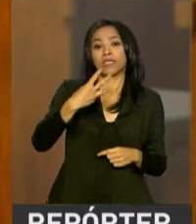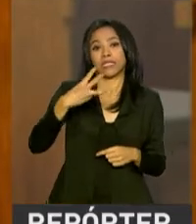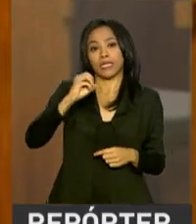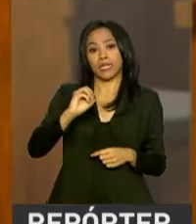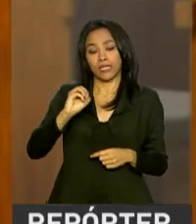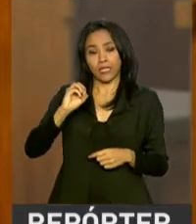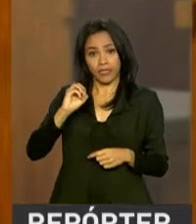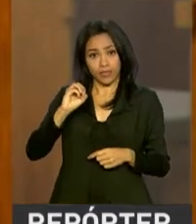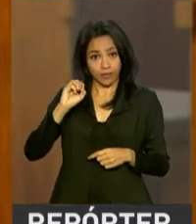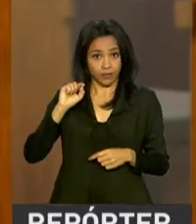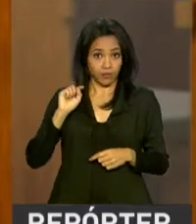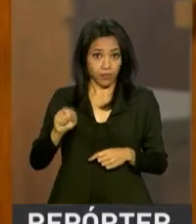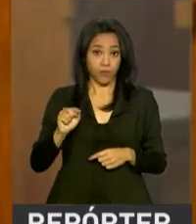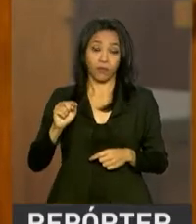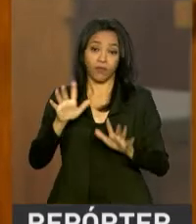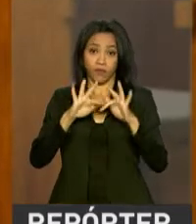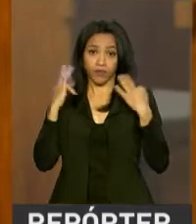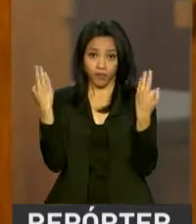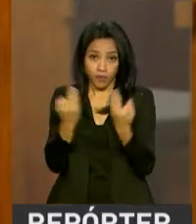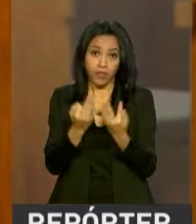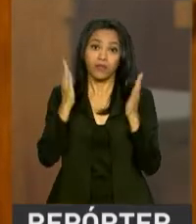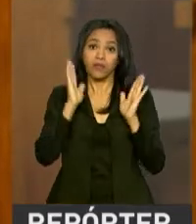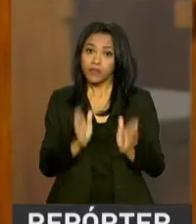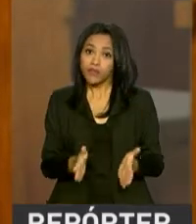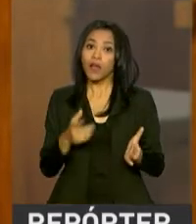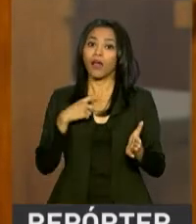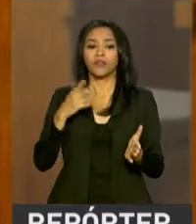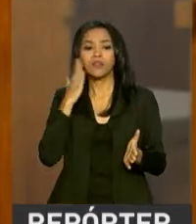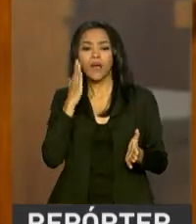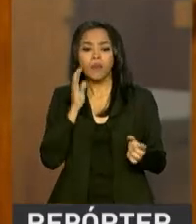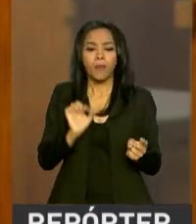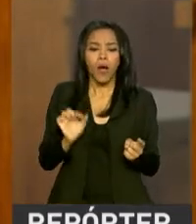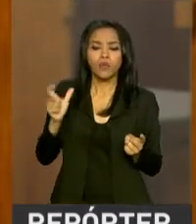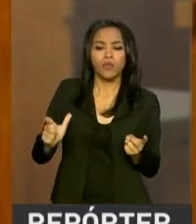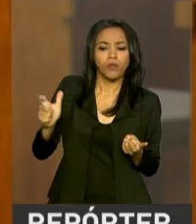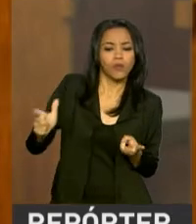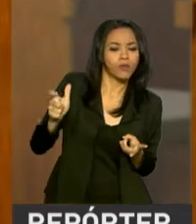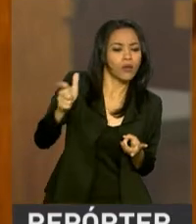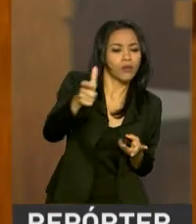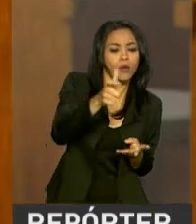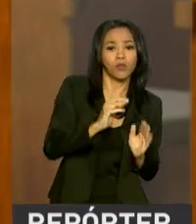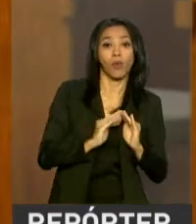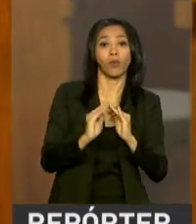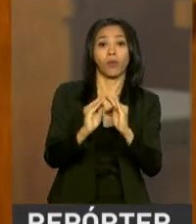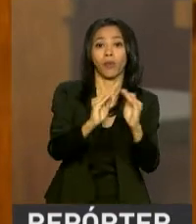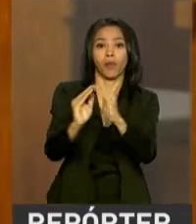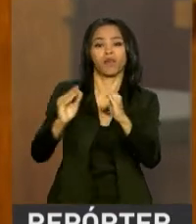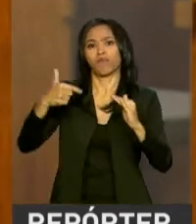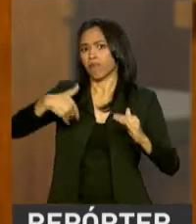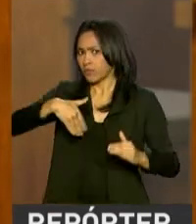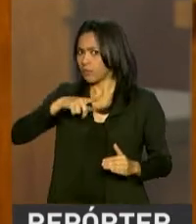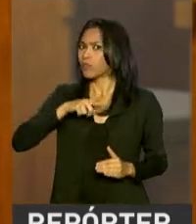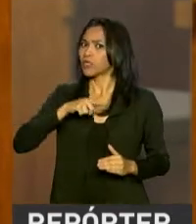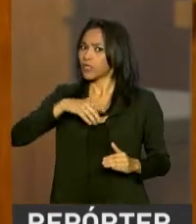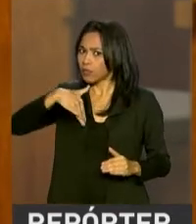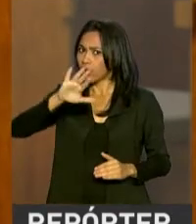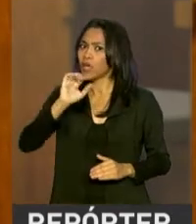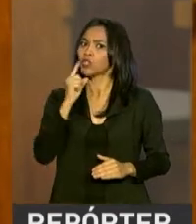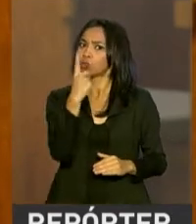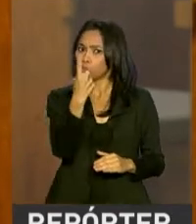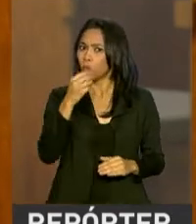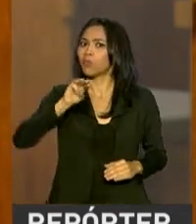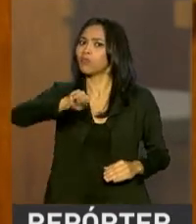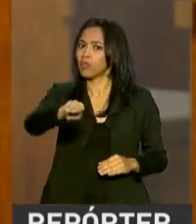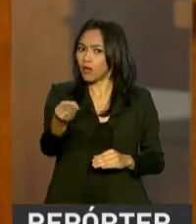famílias extrativistas ribeirinhas já foram mapeadas no país mas esse número pode chegar a mais de um milhão segundo estimativa